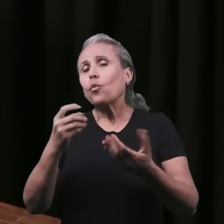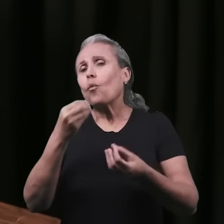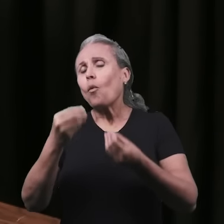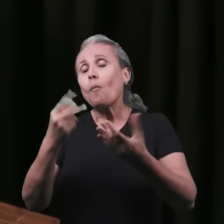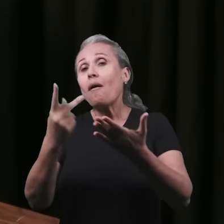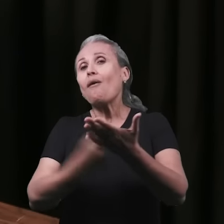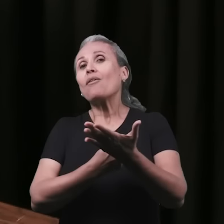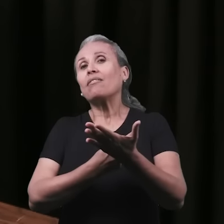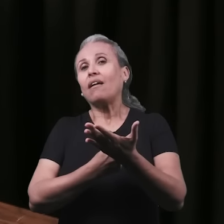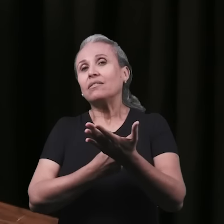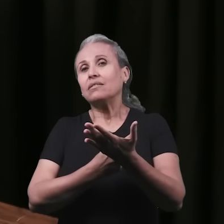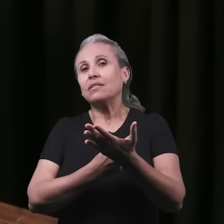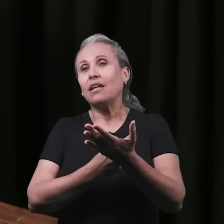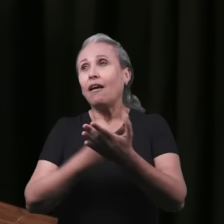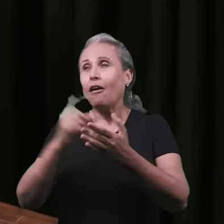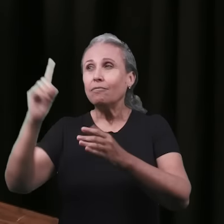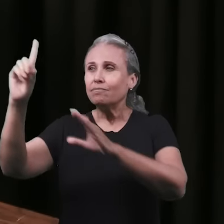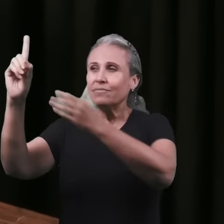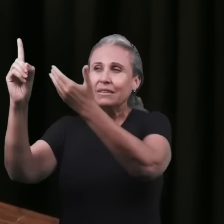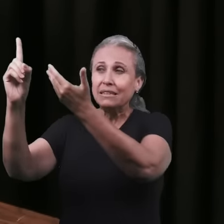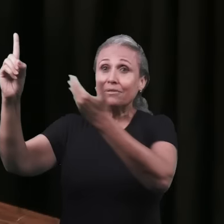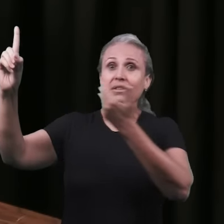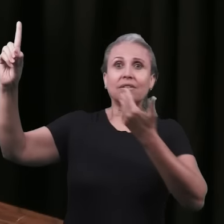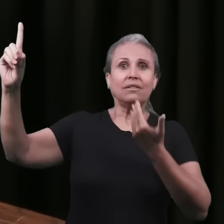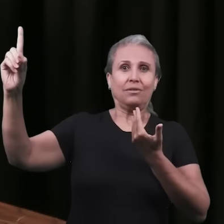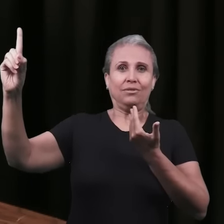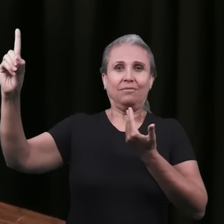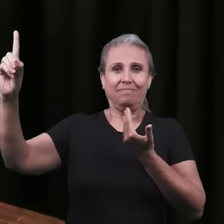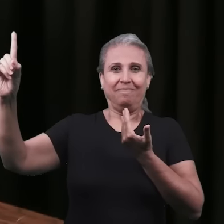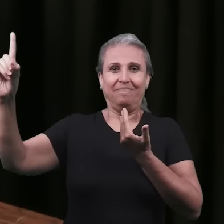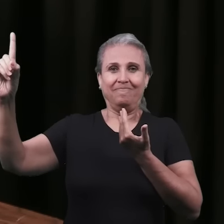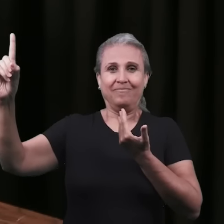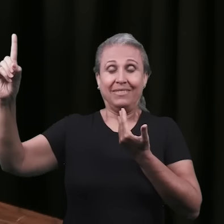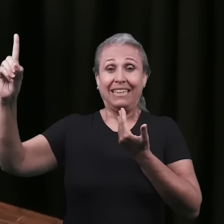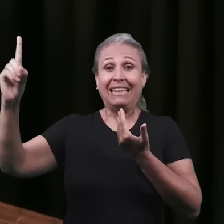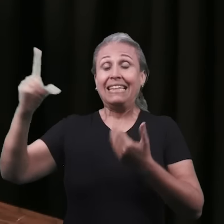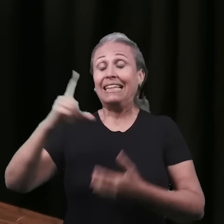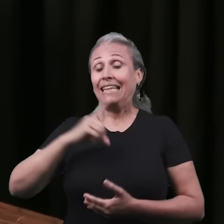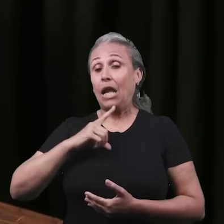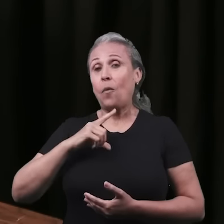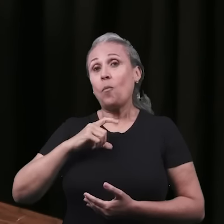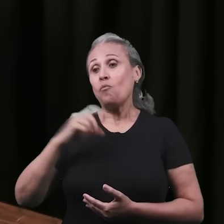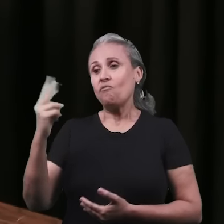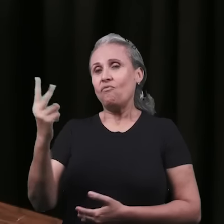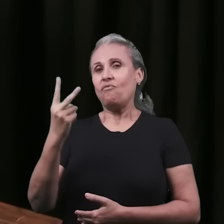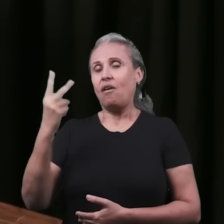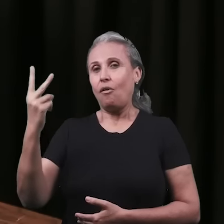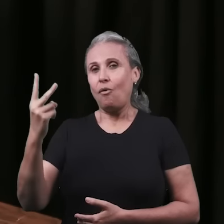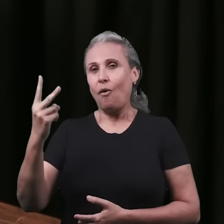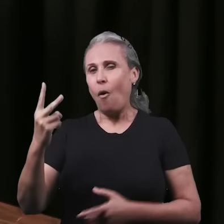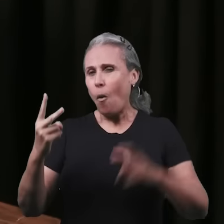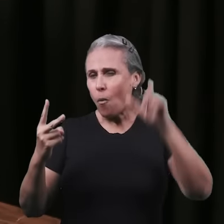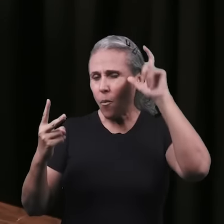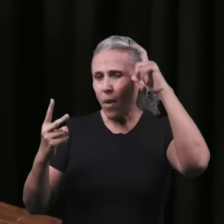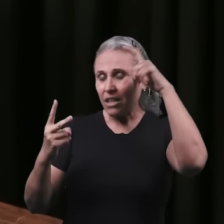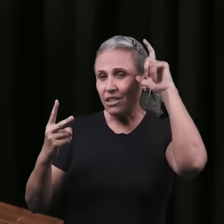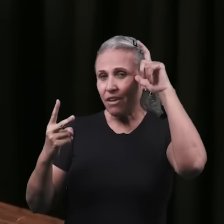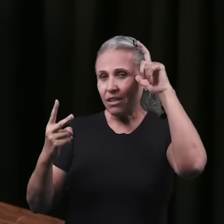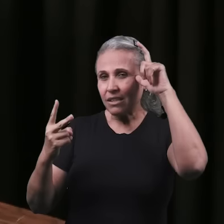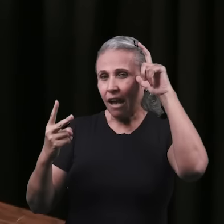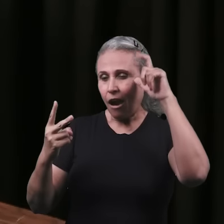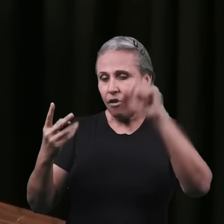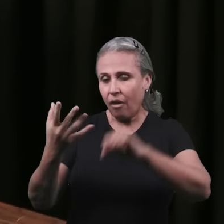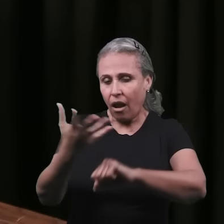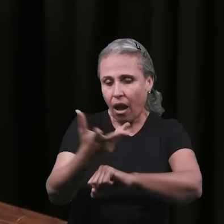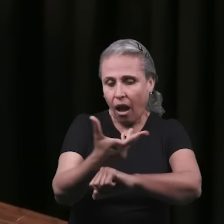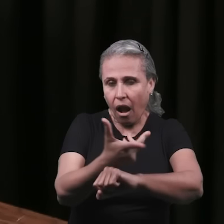abertas. Né? E o inimigo ele sempre oferece um preço. Sempre oferece um preço. Mas, na verdade, o maior preço que